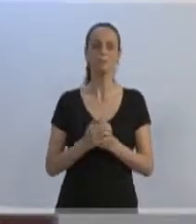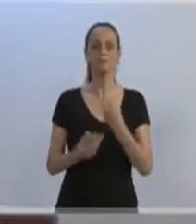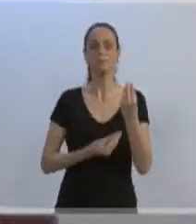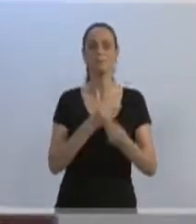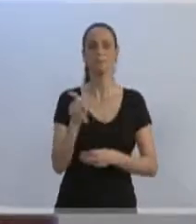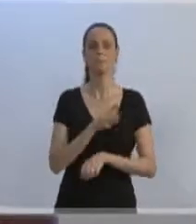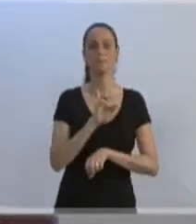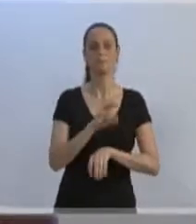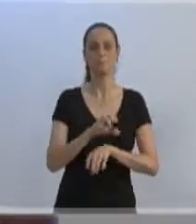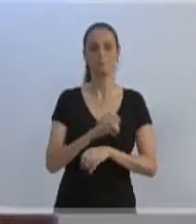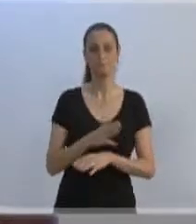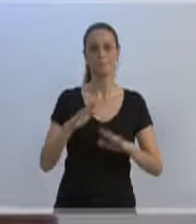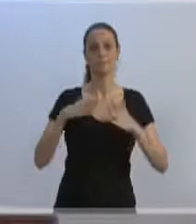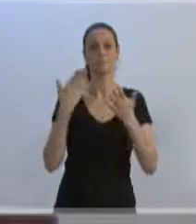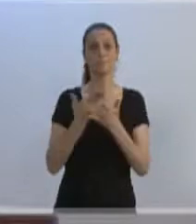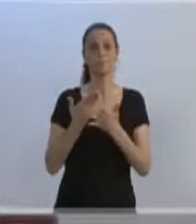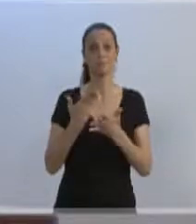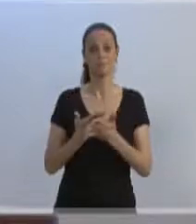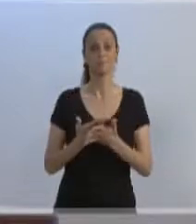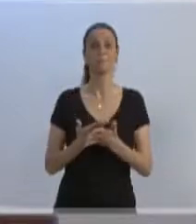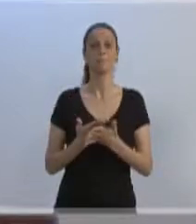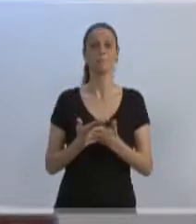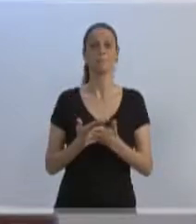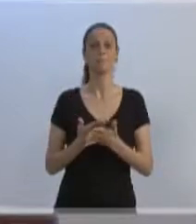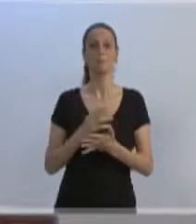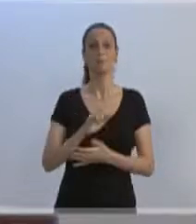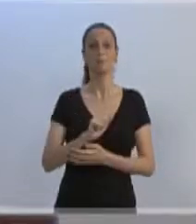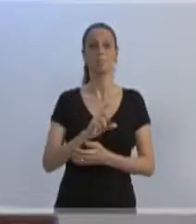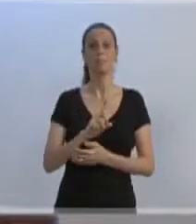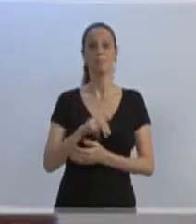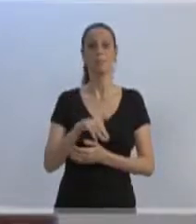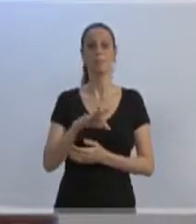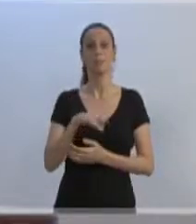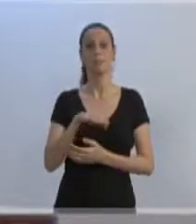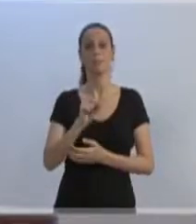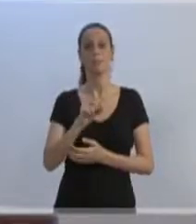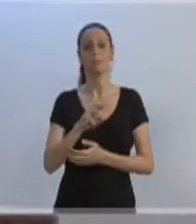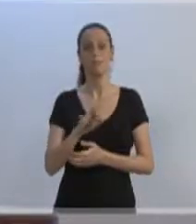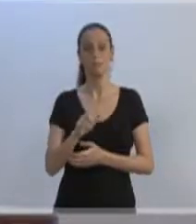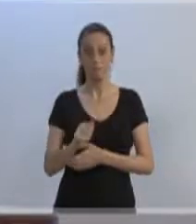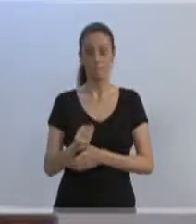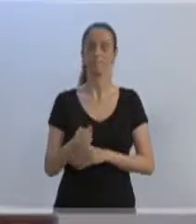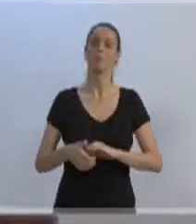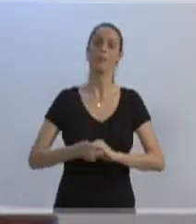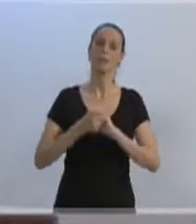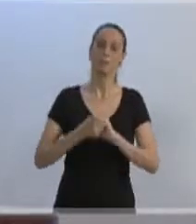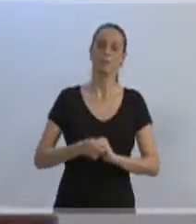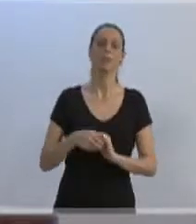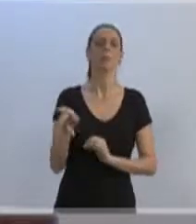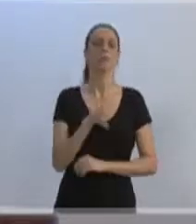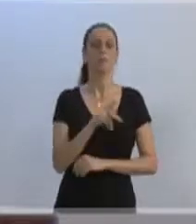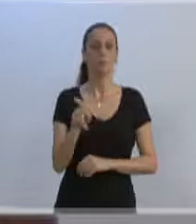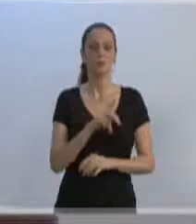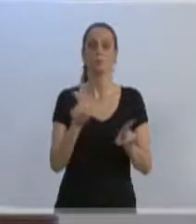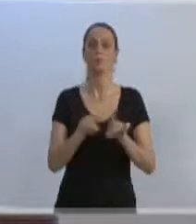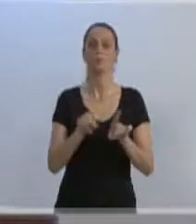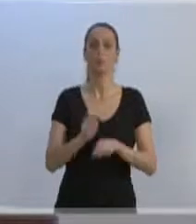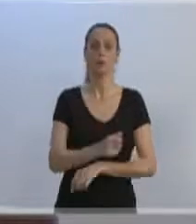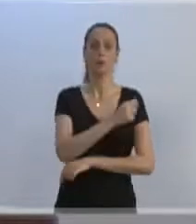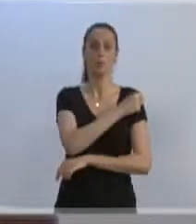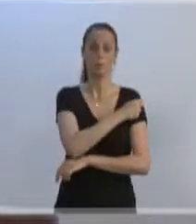essas crianças nesse colégio adventista parabéns professores parabéns aos alunos